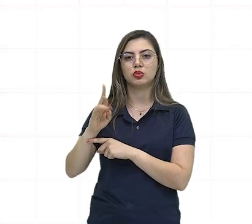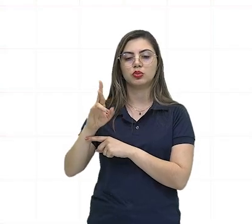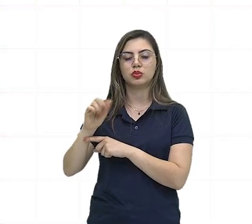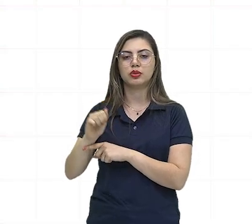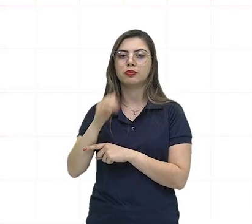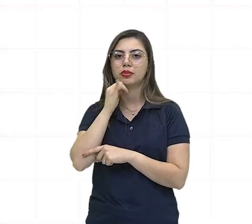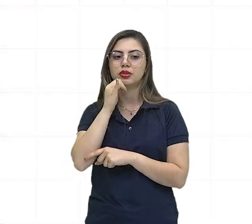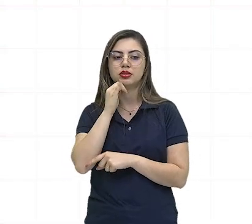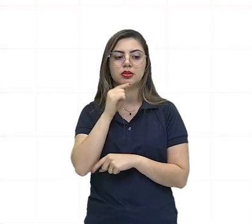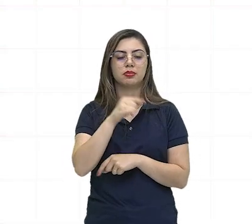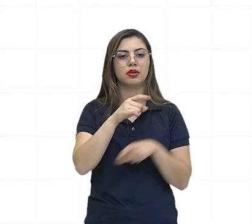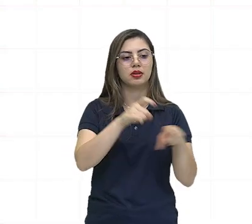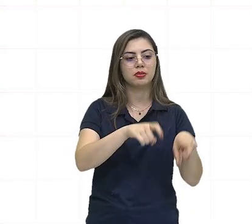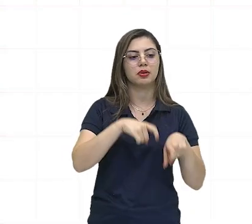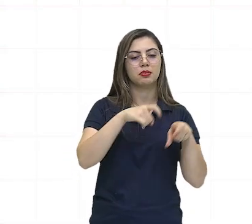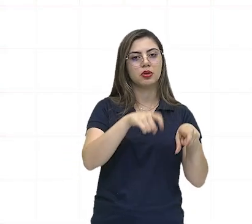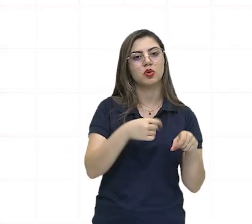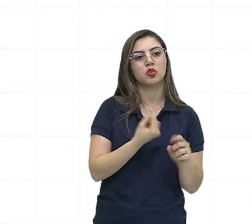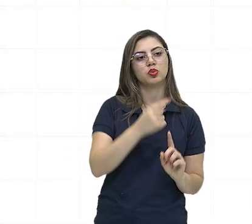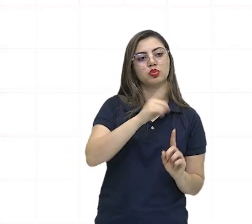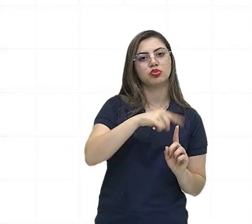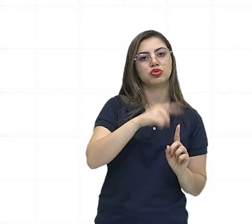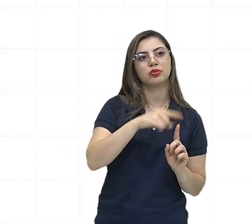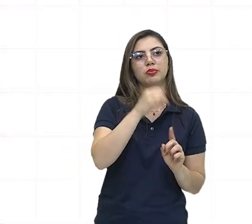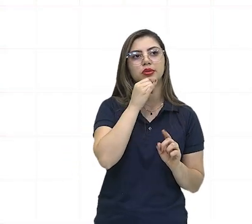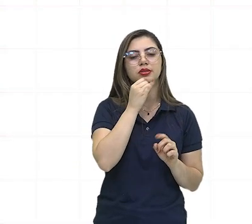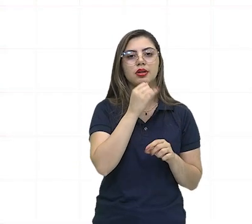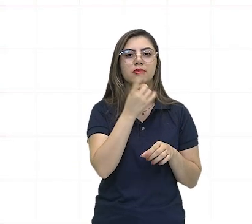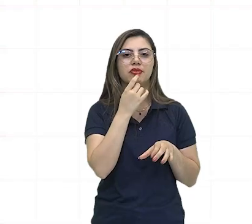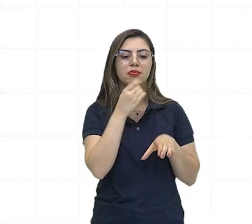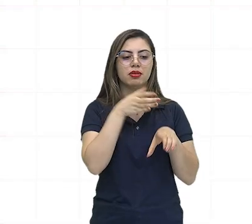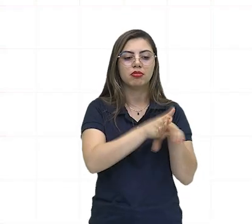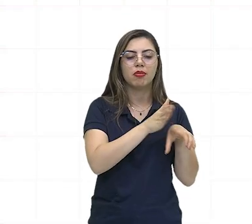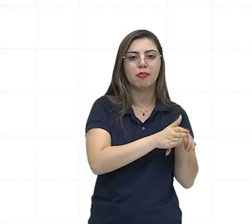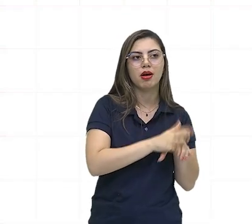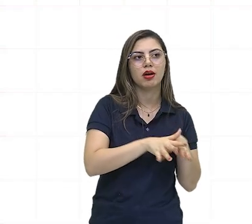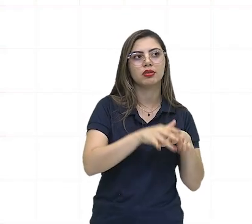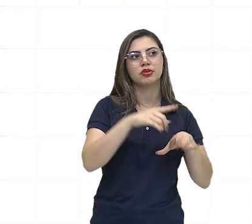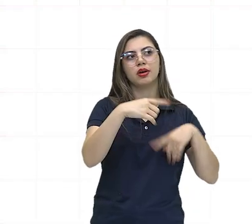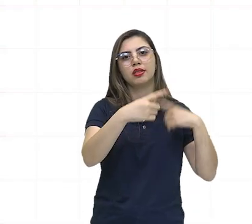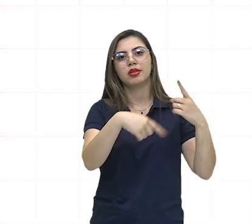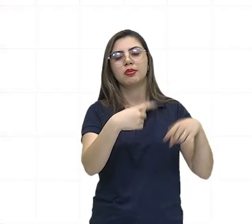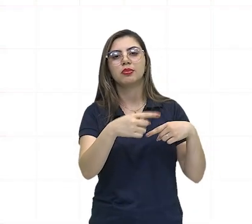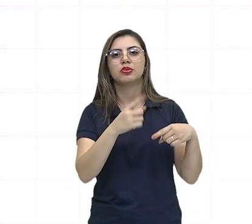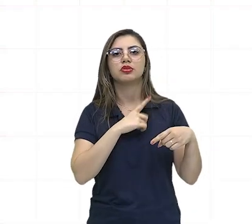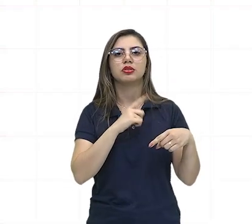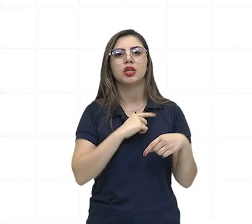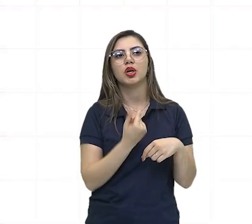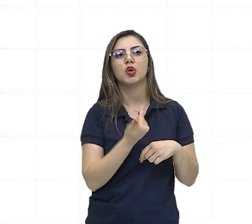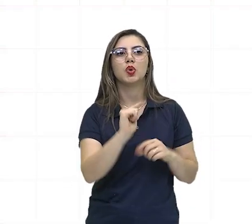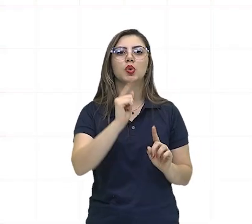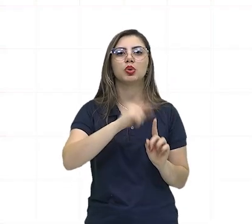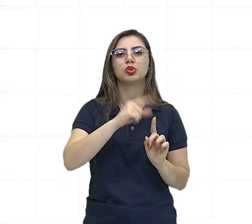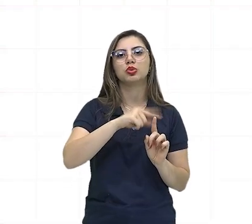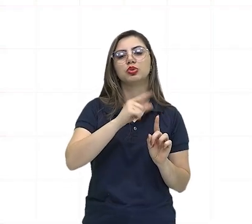plantando tomate, outra hora ele vai estar plantando cheiro verde, então ele vai fazendo essa rotação de culturas,